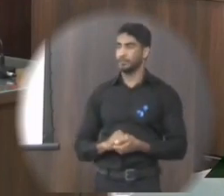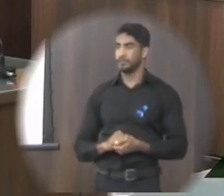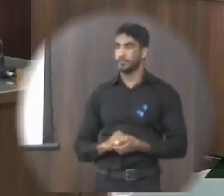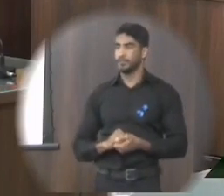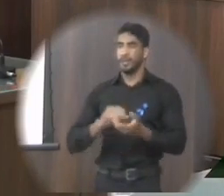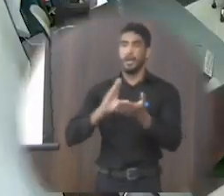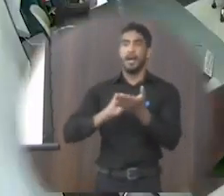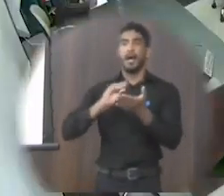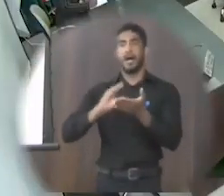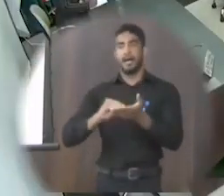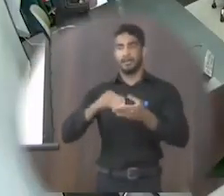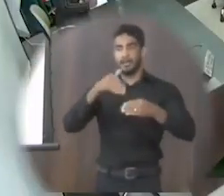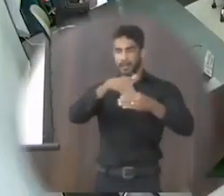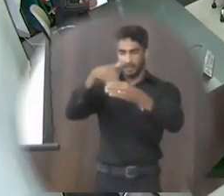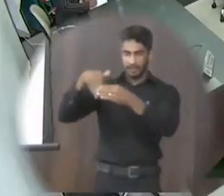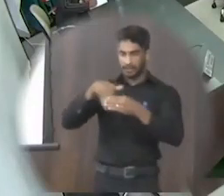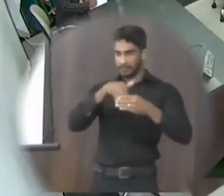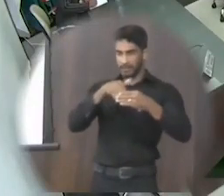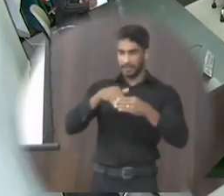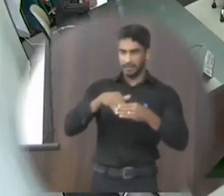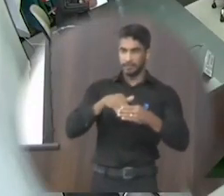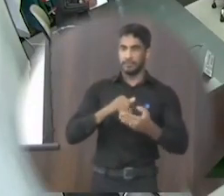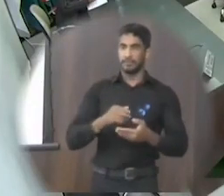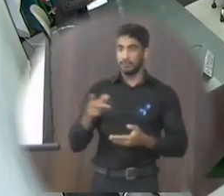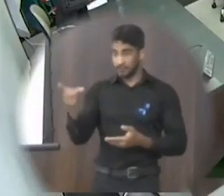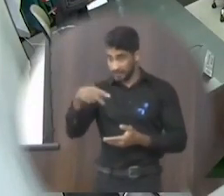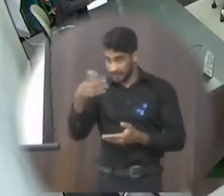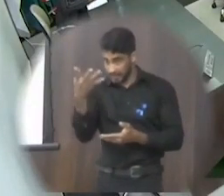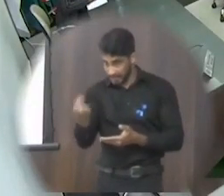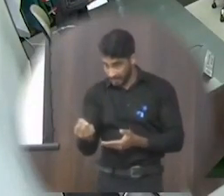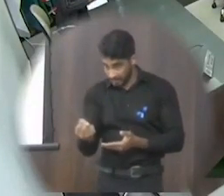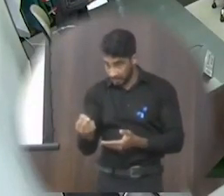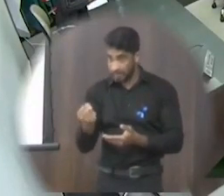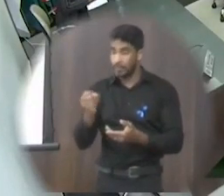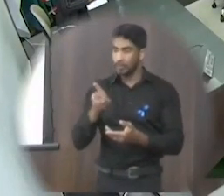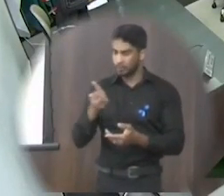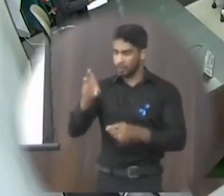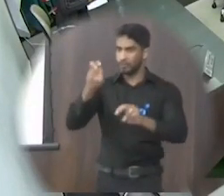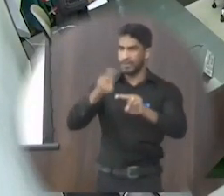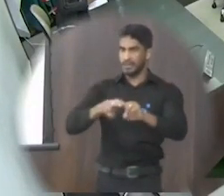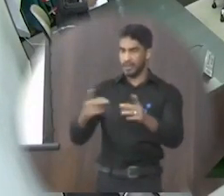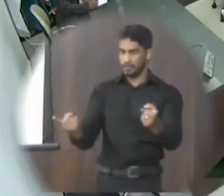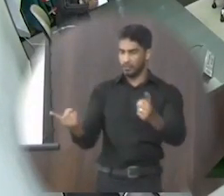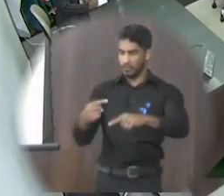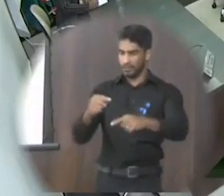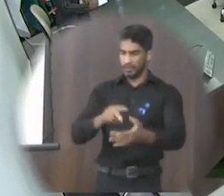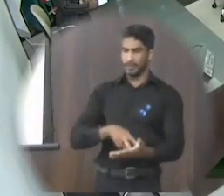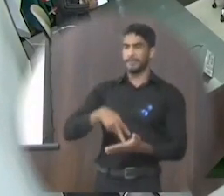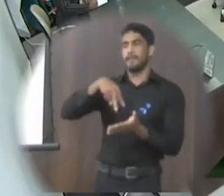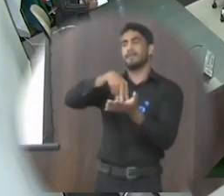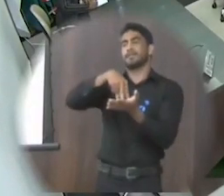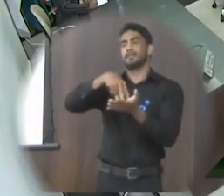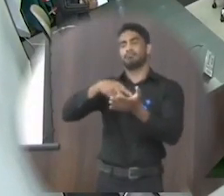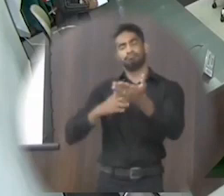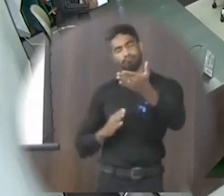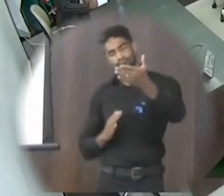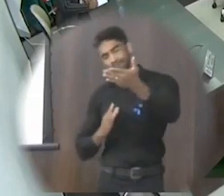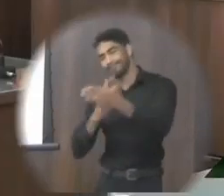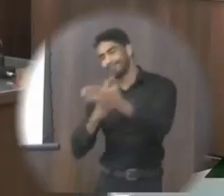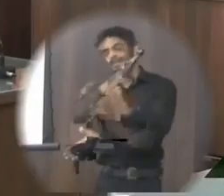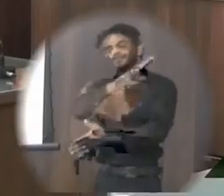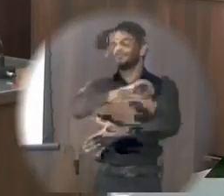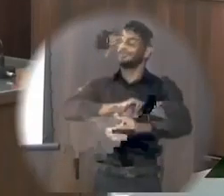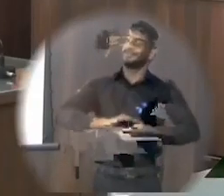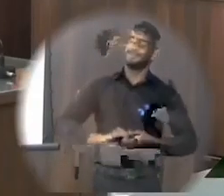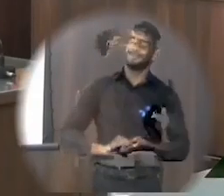A ata está em votação. Quem for a favor, permaneça sentado, aos contrários, se levante. Aprovado.